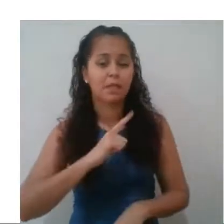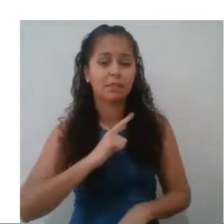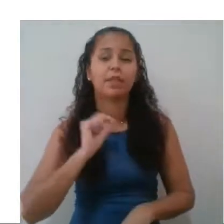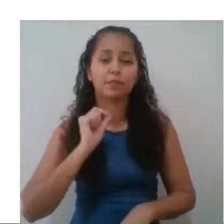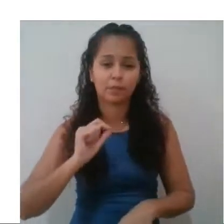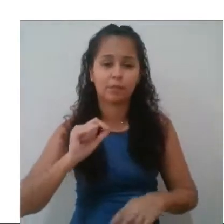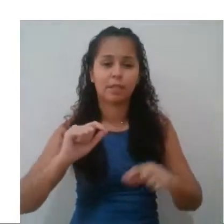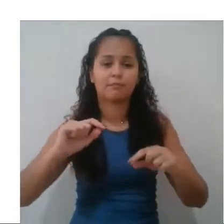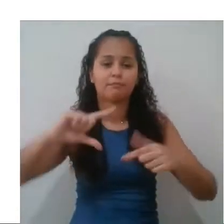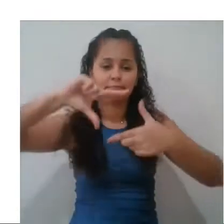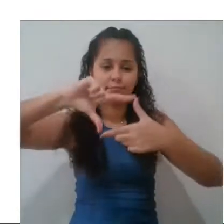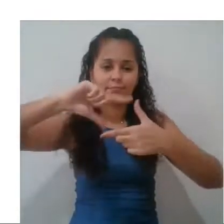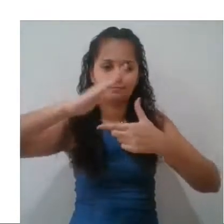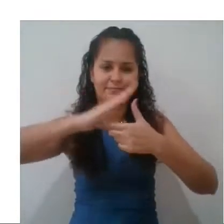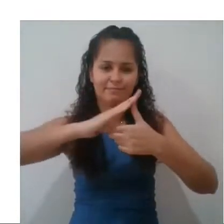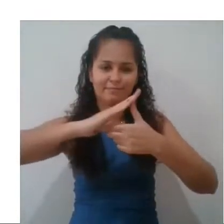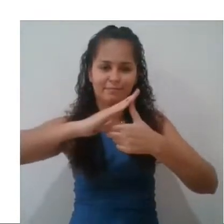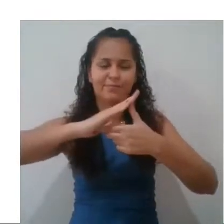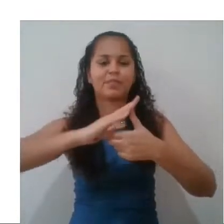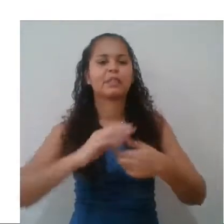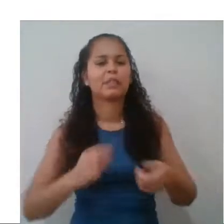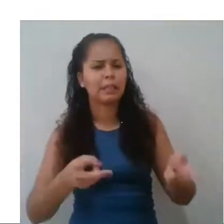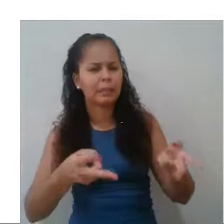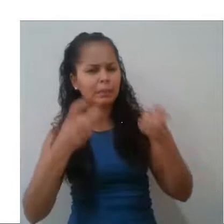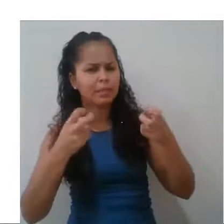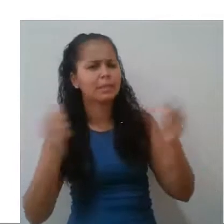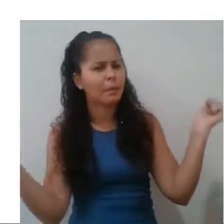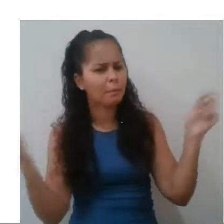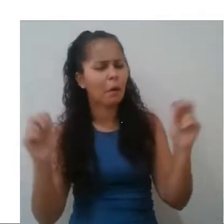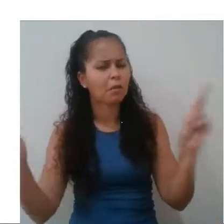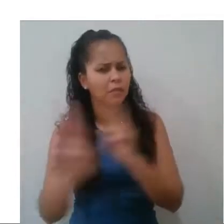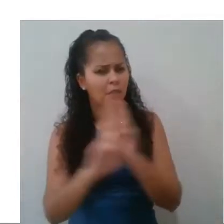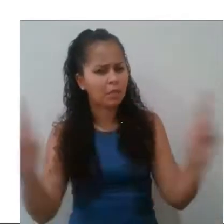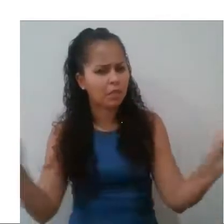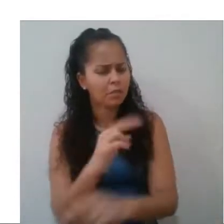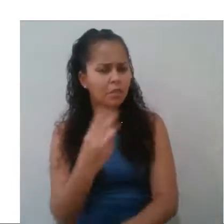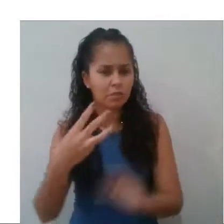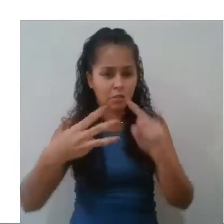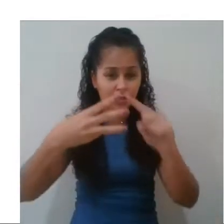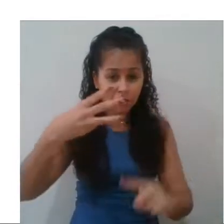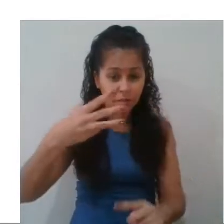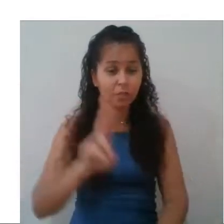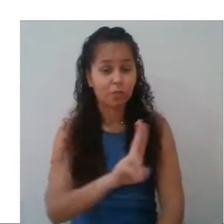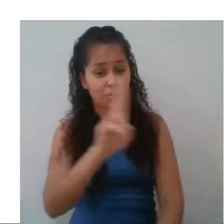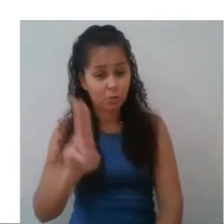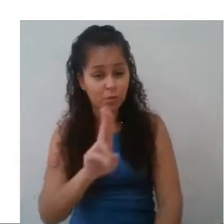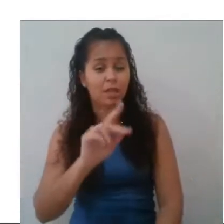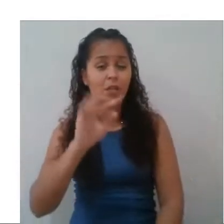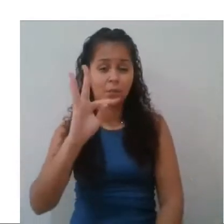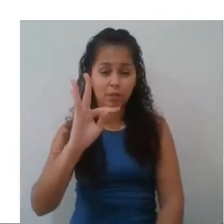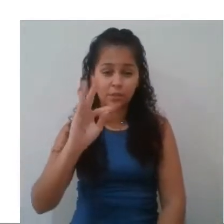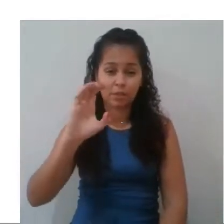formam um triângulo retângulo. E a partir daí, nós podemos relacionar esses três elementos utilizando o Teorema